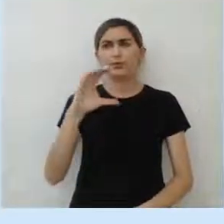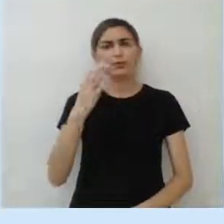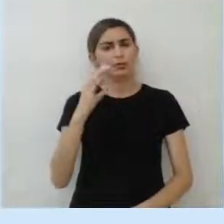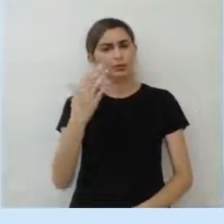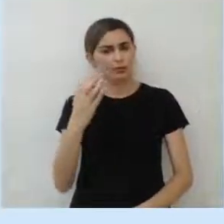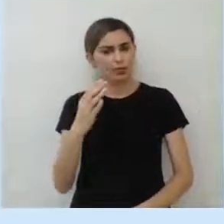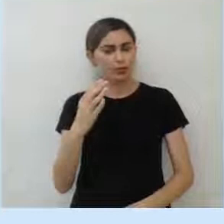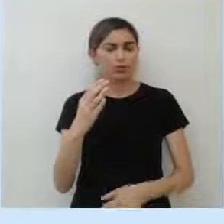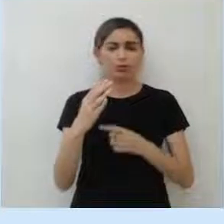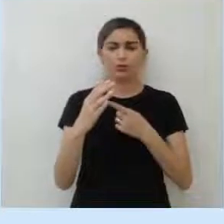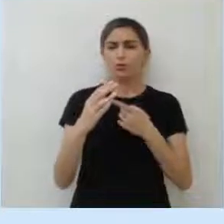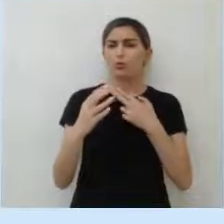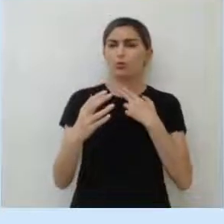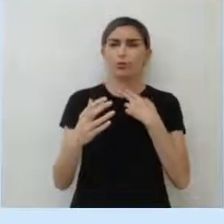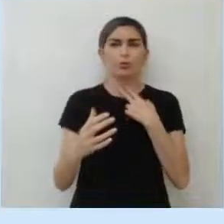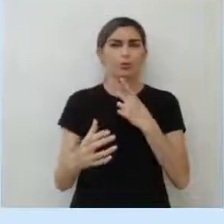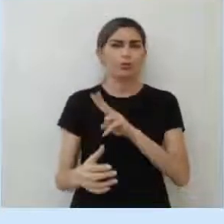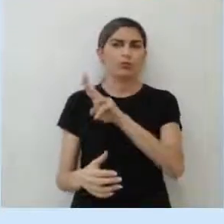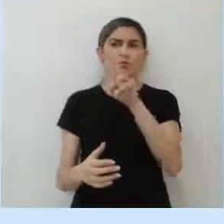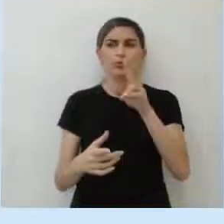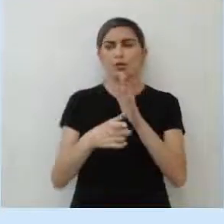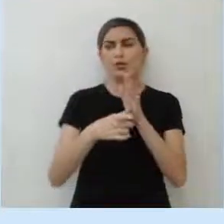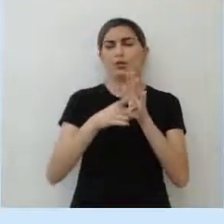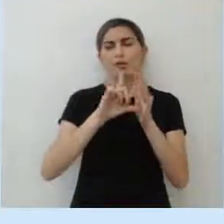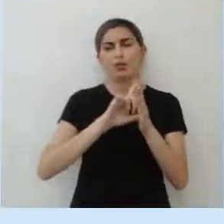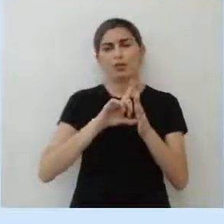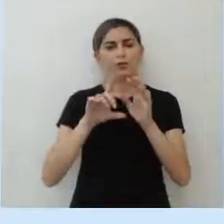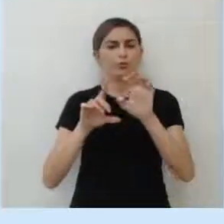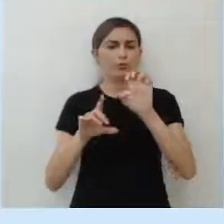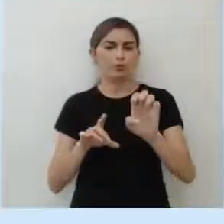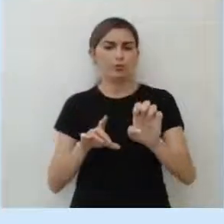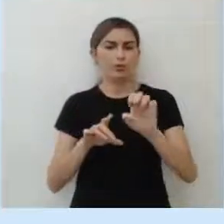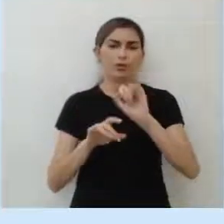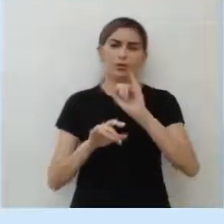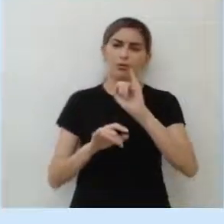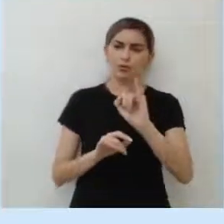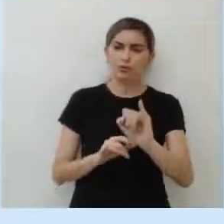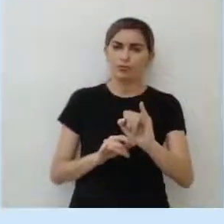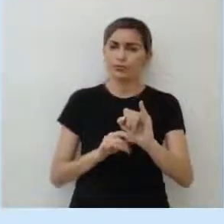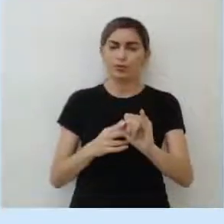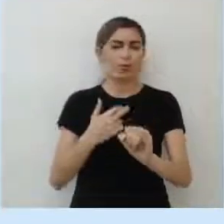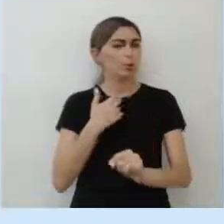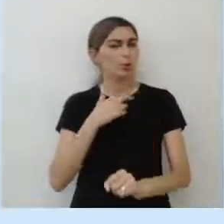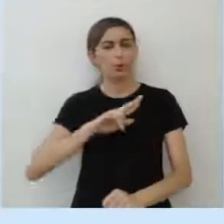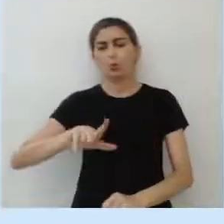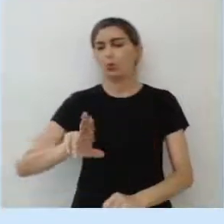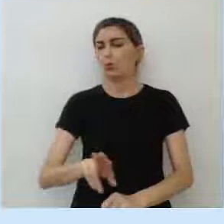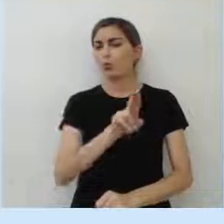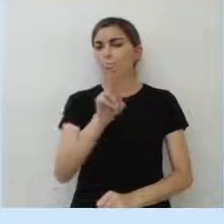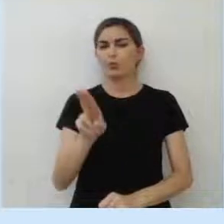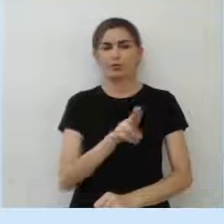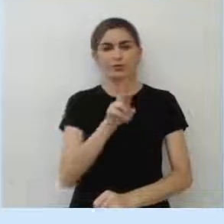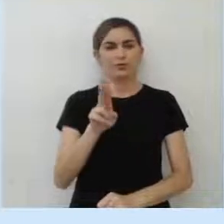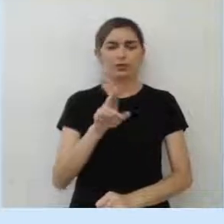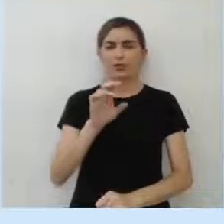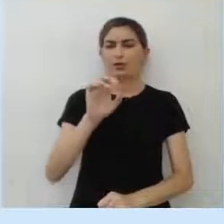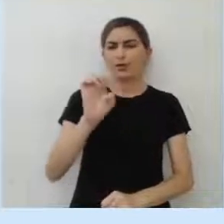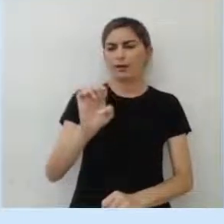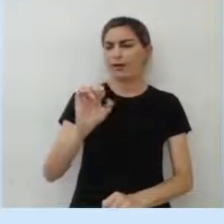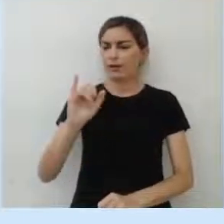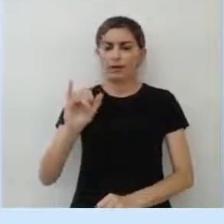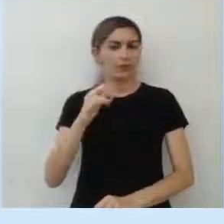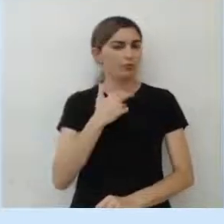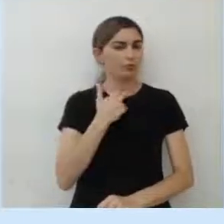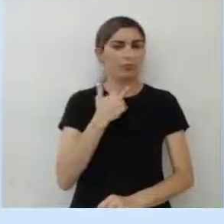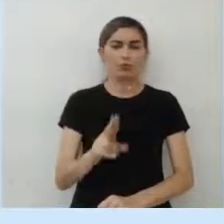ele não pode ser utilizado antes do E e do I. A gente não usa C cedilha nem com E nem com I,